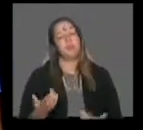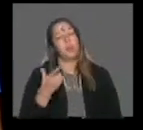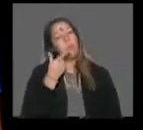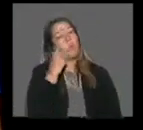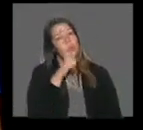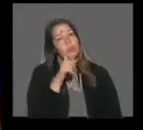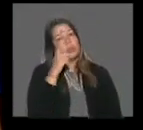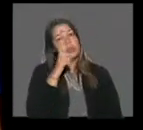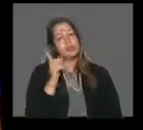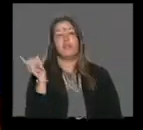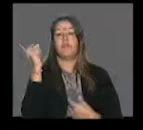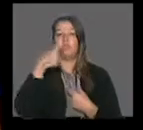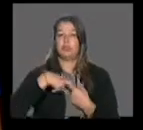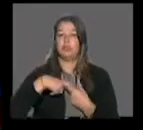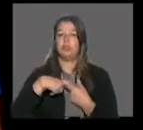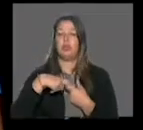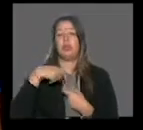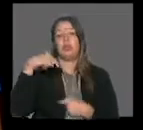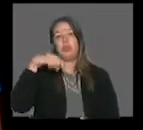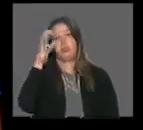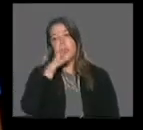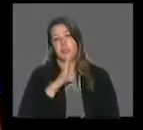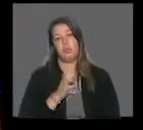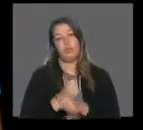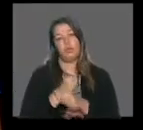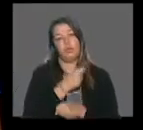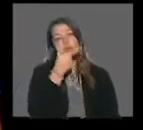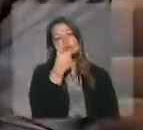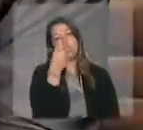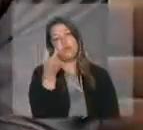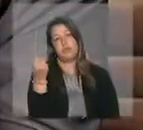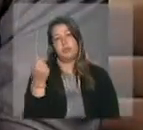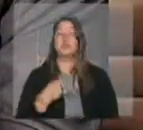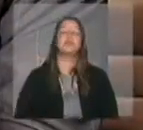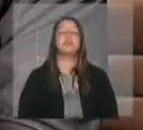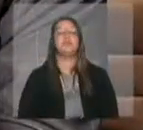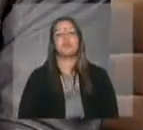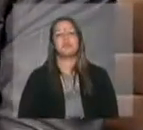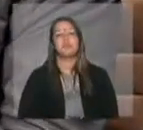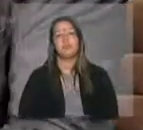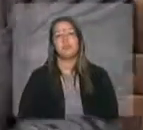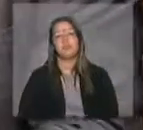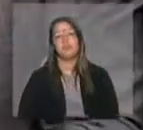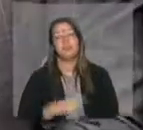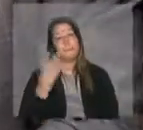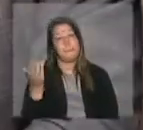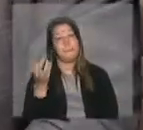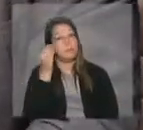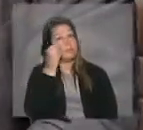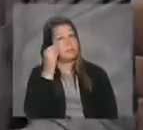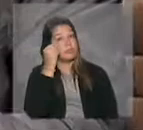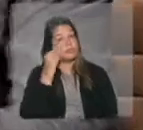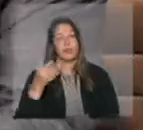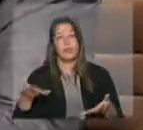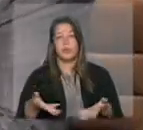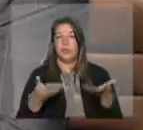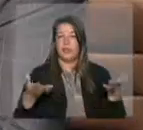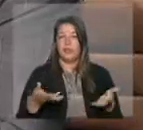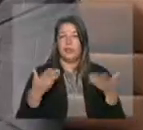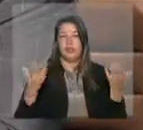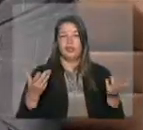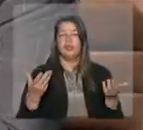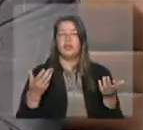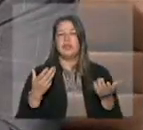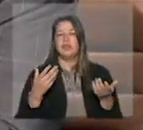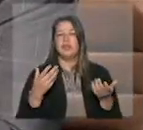isso eu consegui realizar quando eu voltei para o Brasil em 2000. E foi essa experiência que te